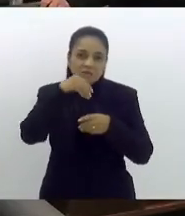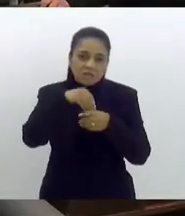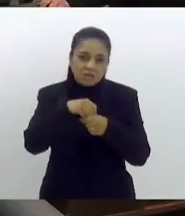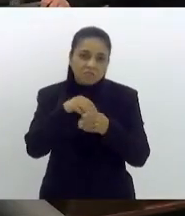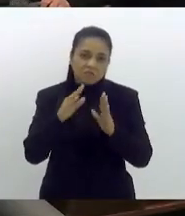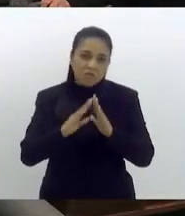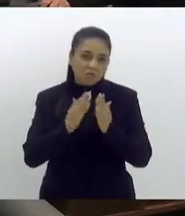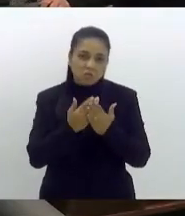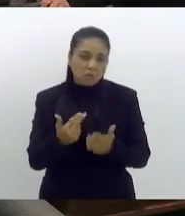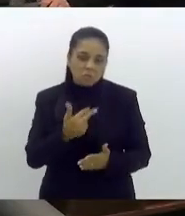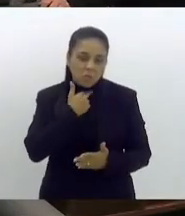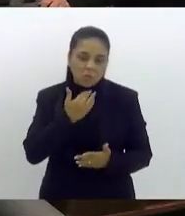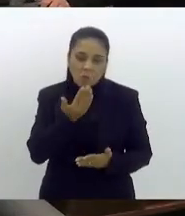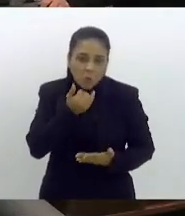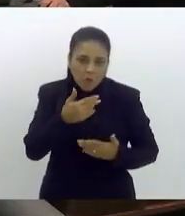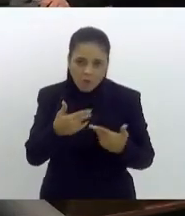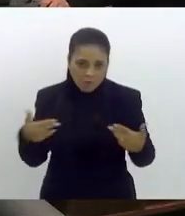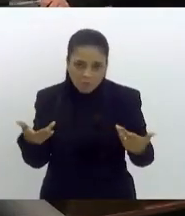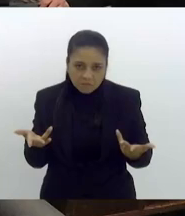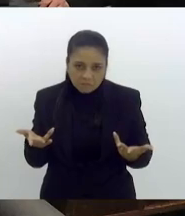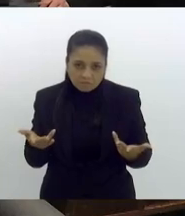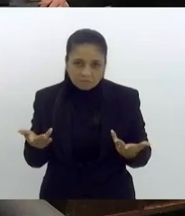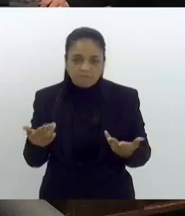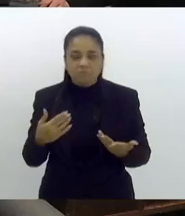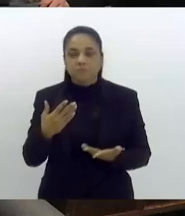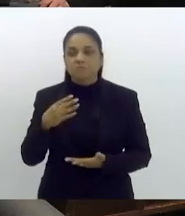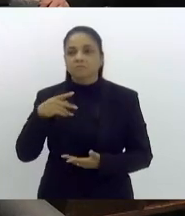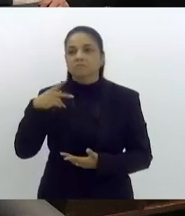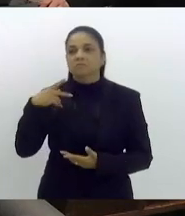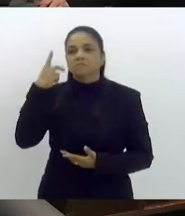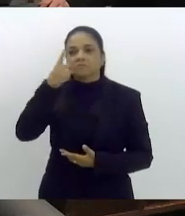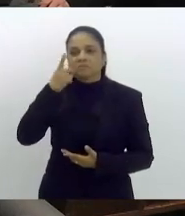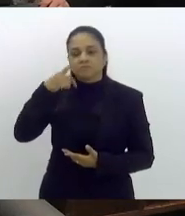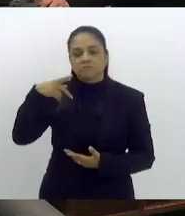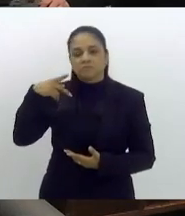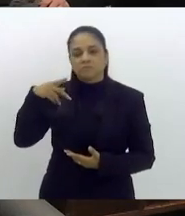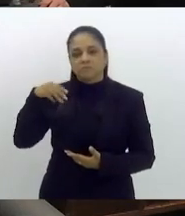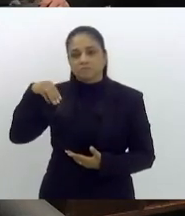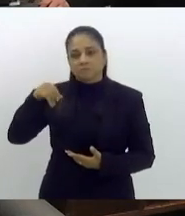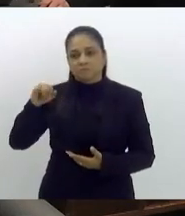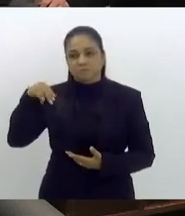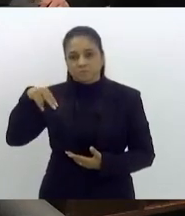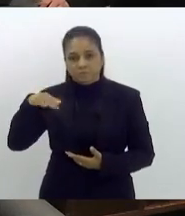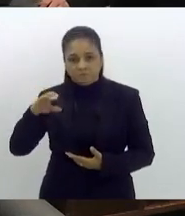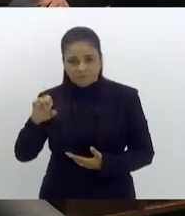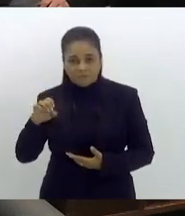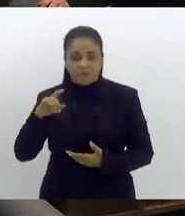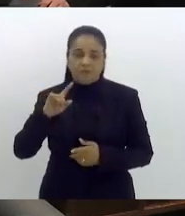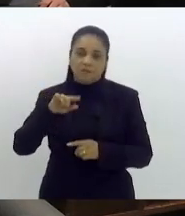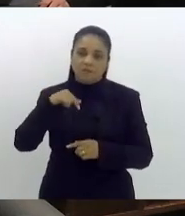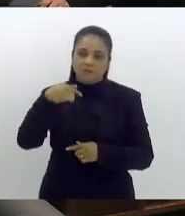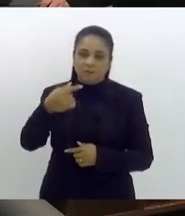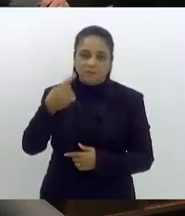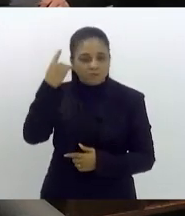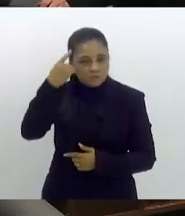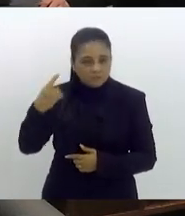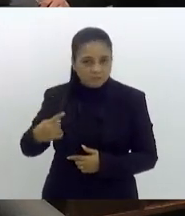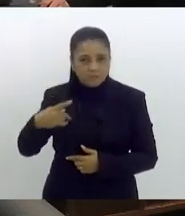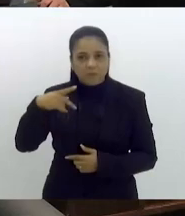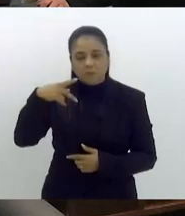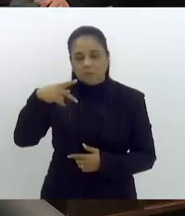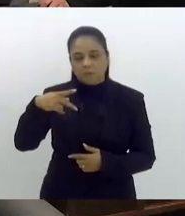PSC o deputado Carlos link logo em seguida deputada Dani Bauer pelo PC do b